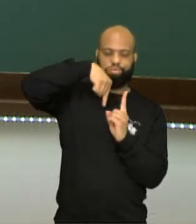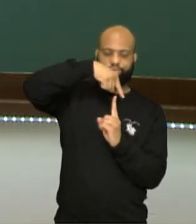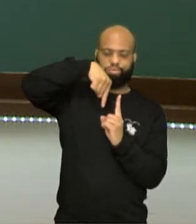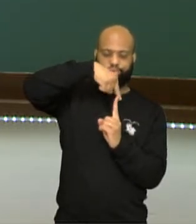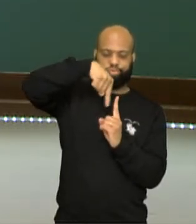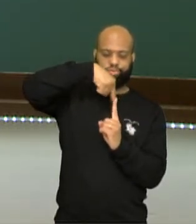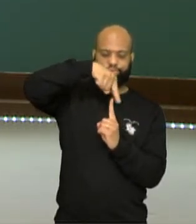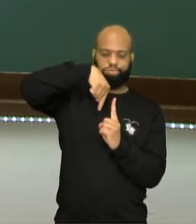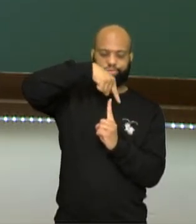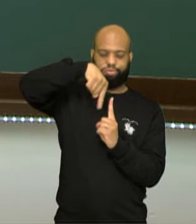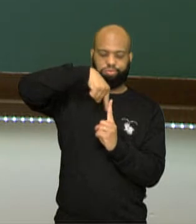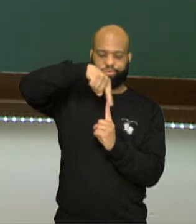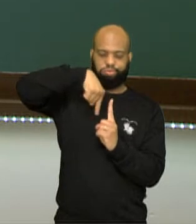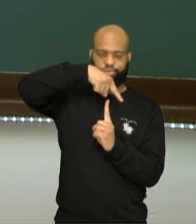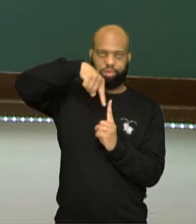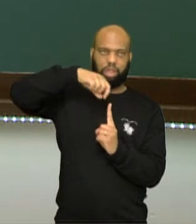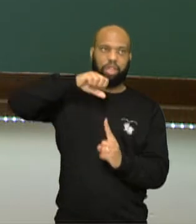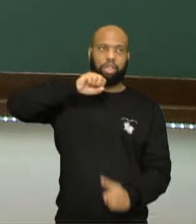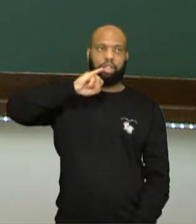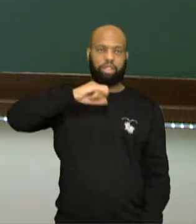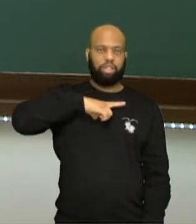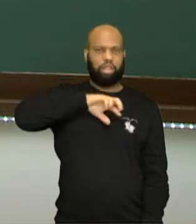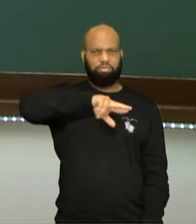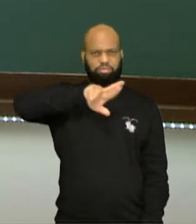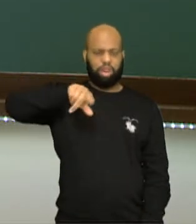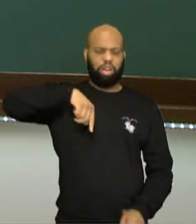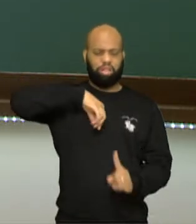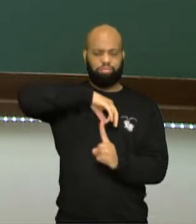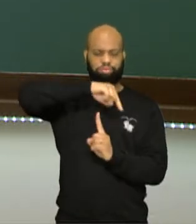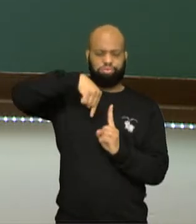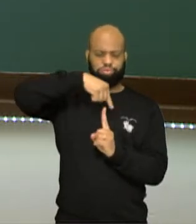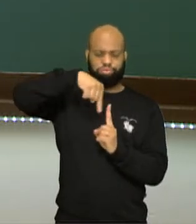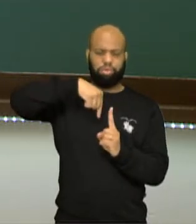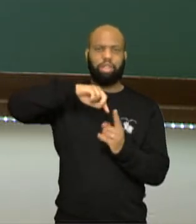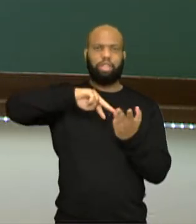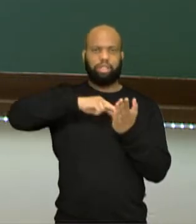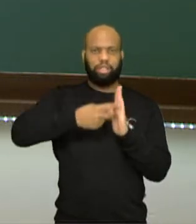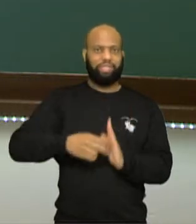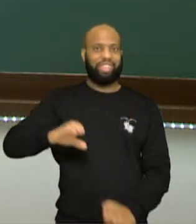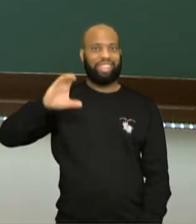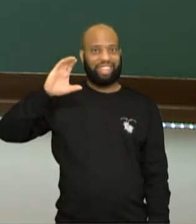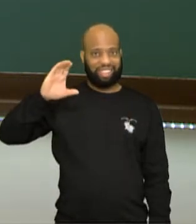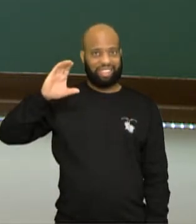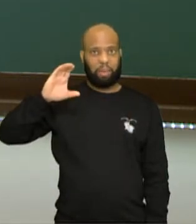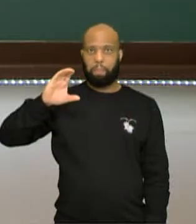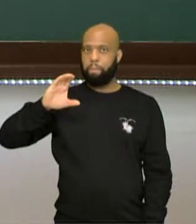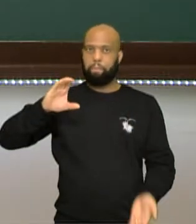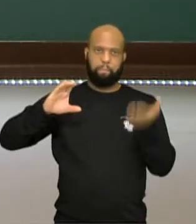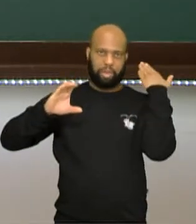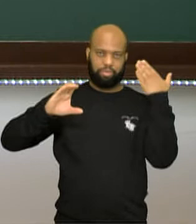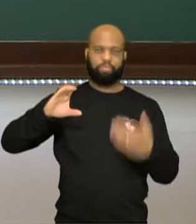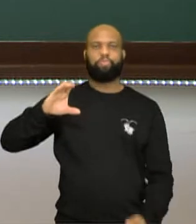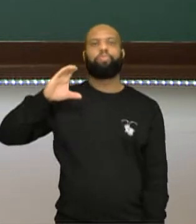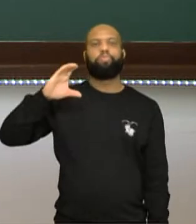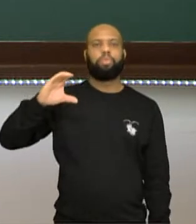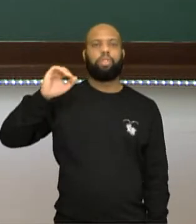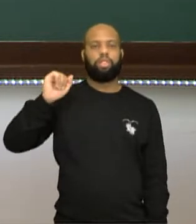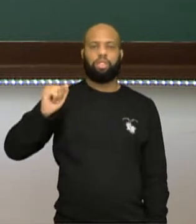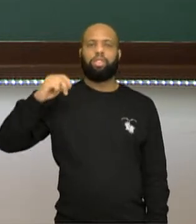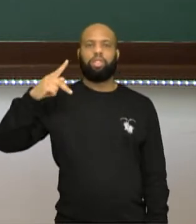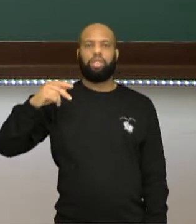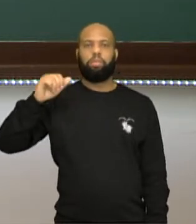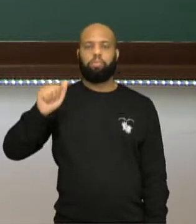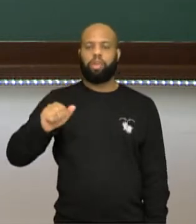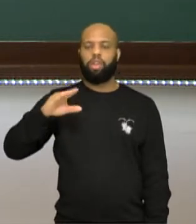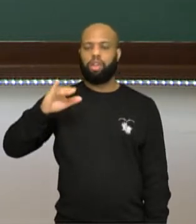né quanto maior a cortar de volta sair maior a capacitância desse capacitor capacitância propriedade